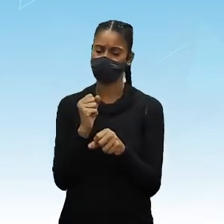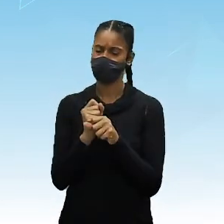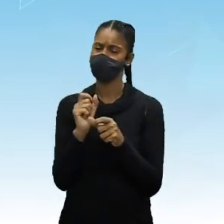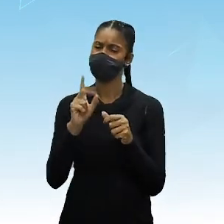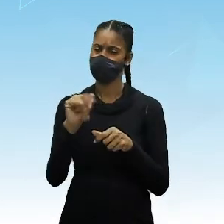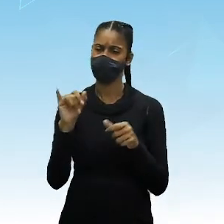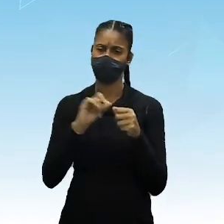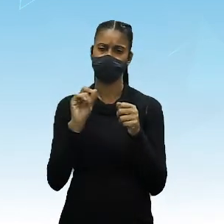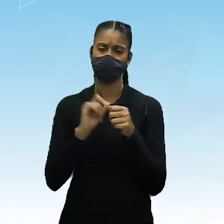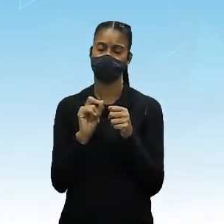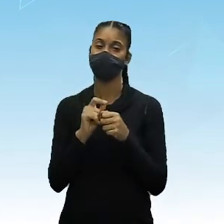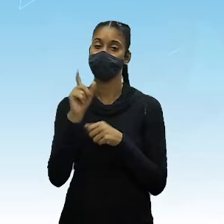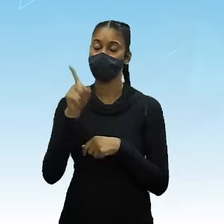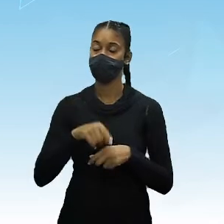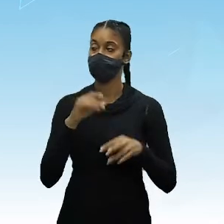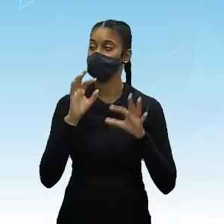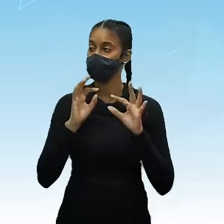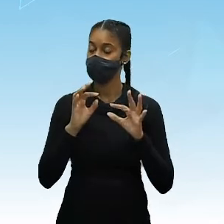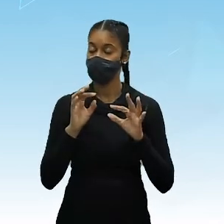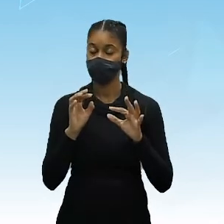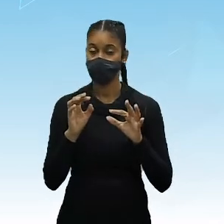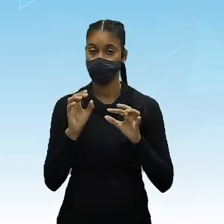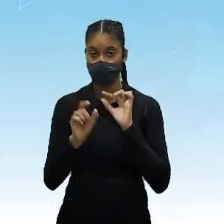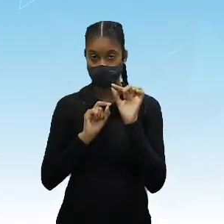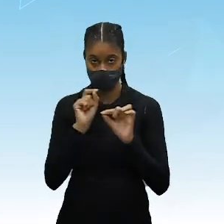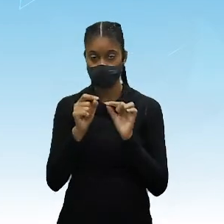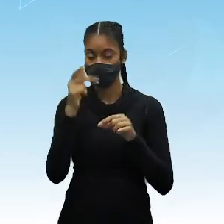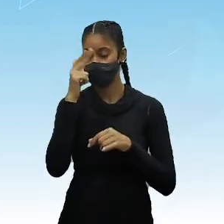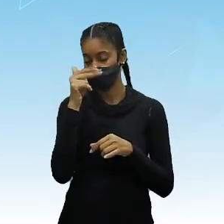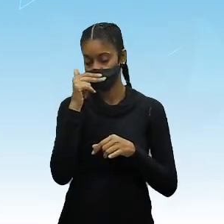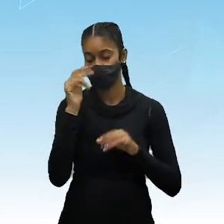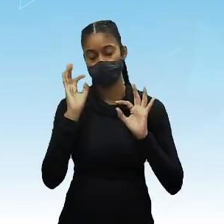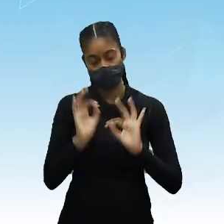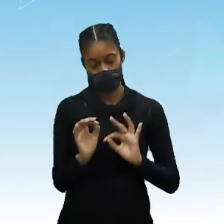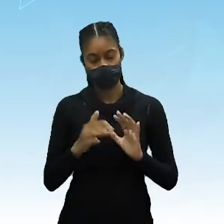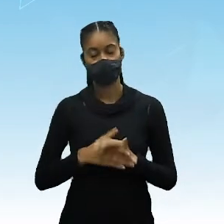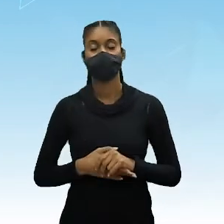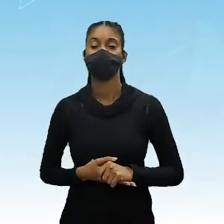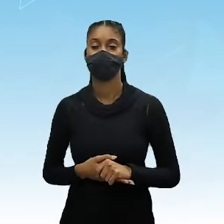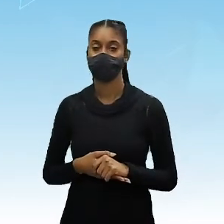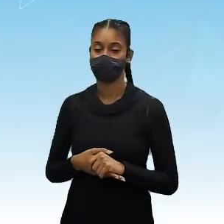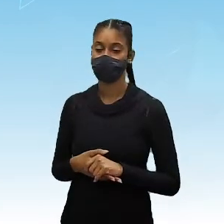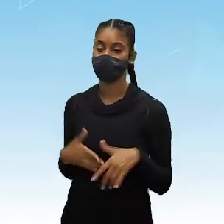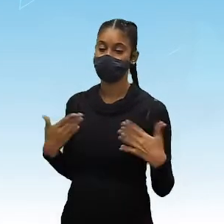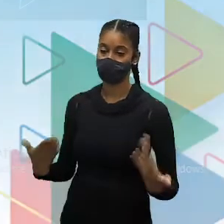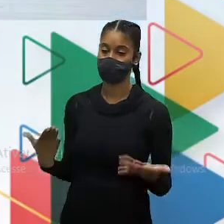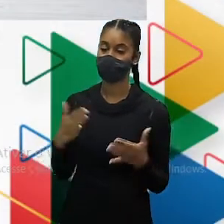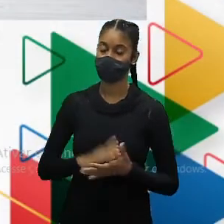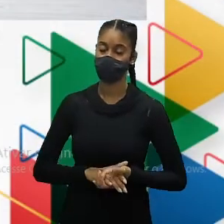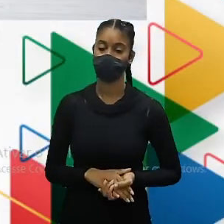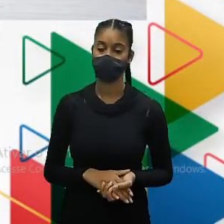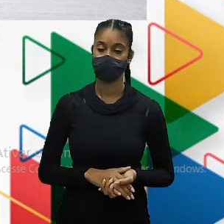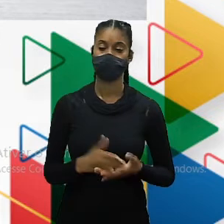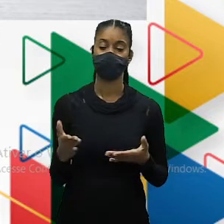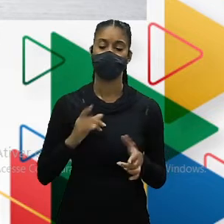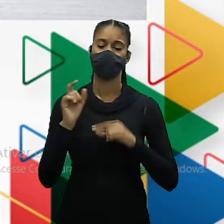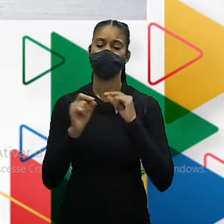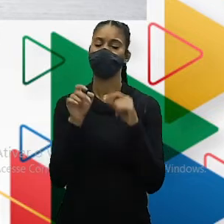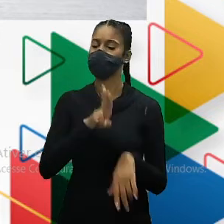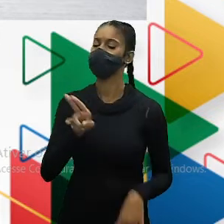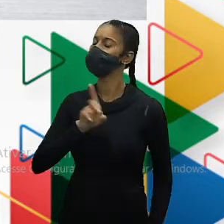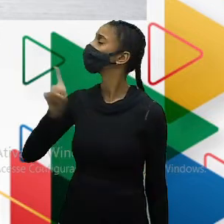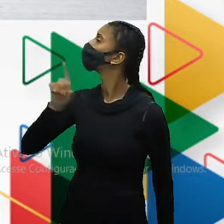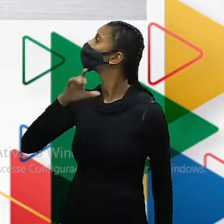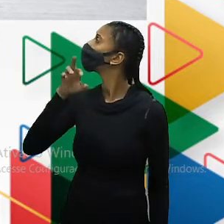vai fazer são rigorosamente os mesmos, beleza? Então, dito isto, para que eu uso